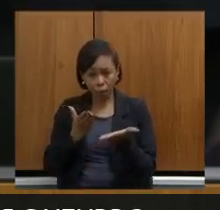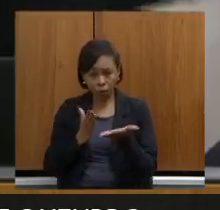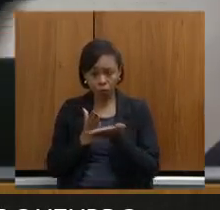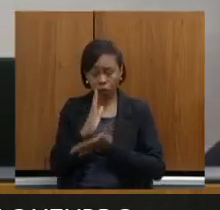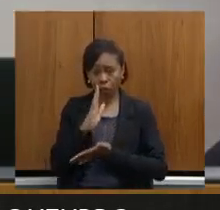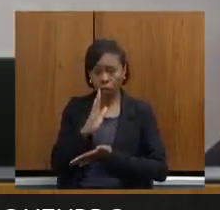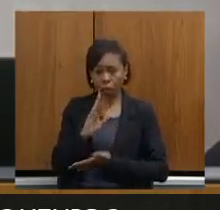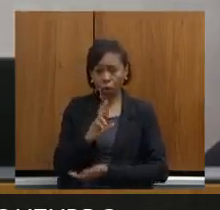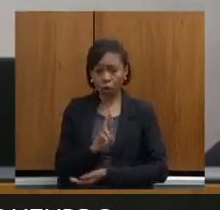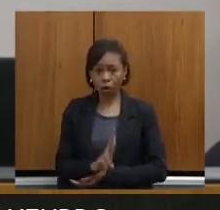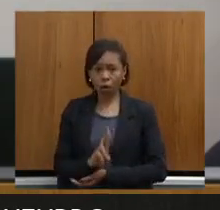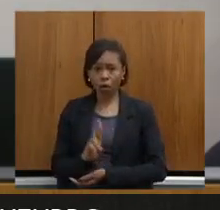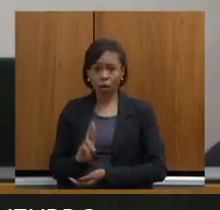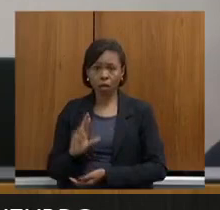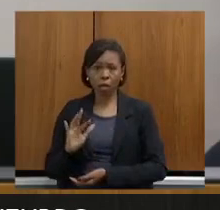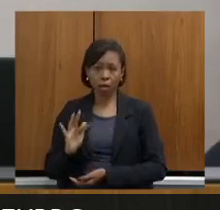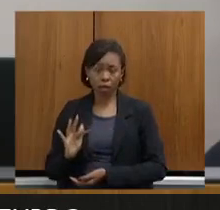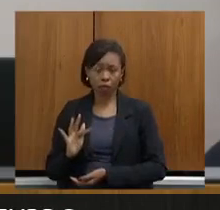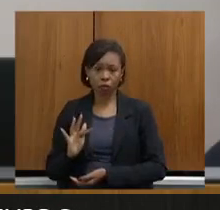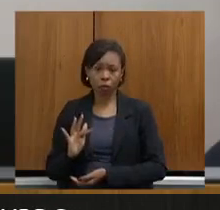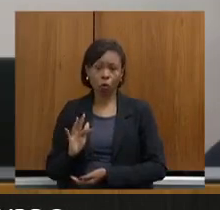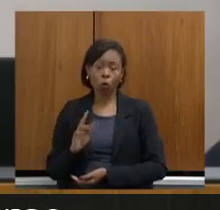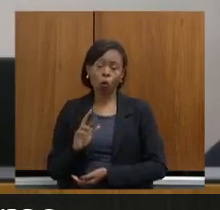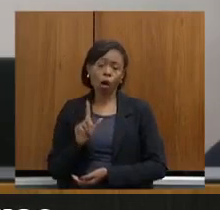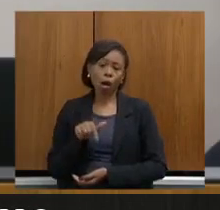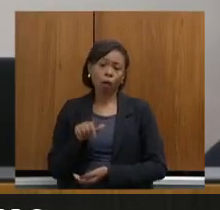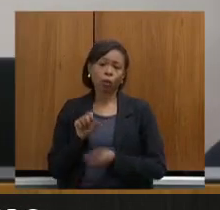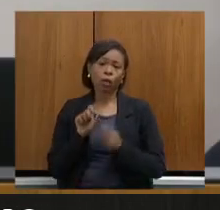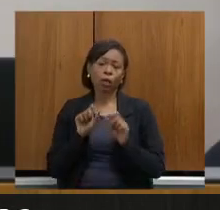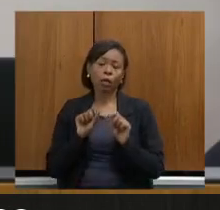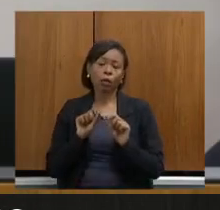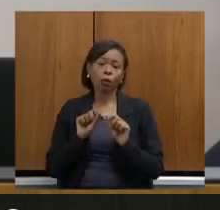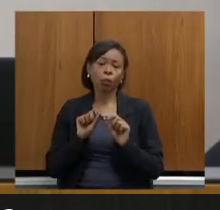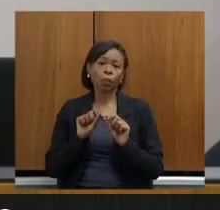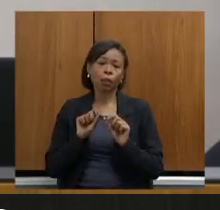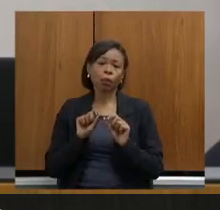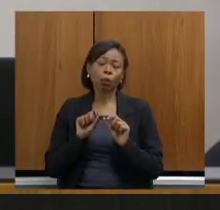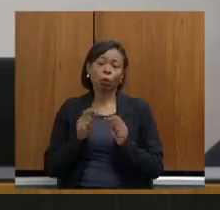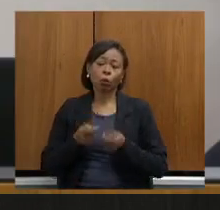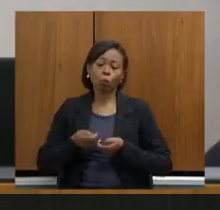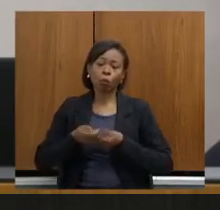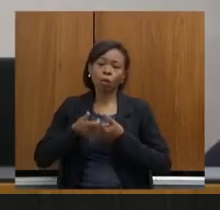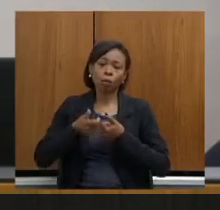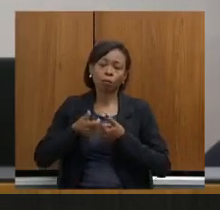regime de recuperação fiscal E são essas as perguntas é